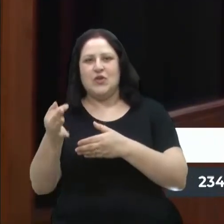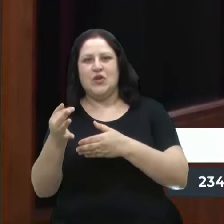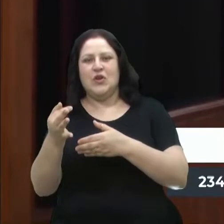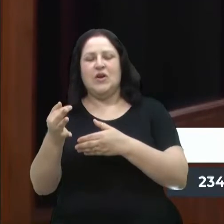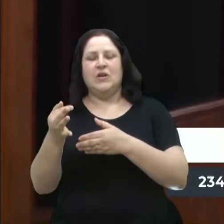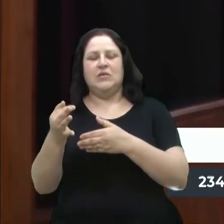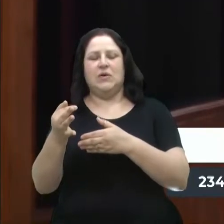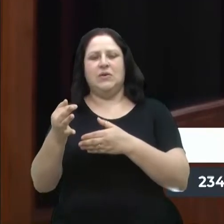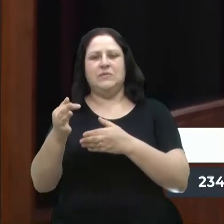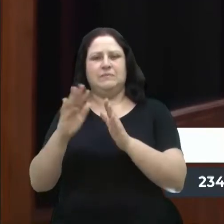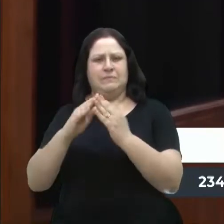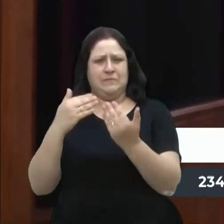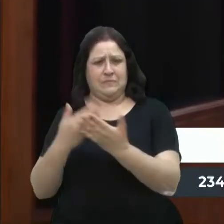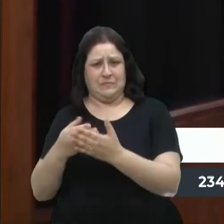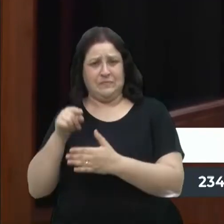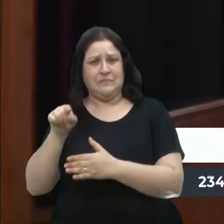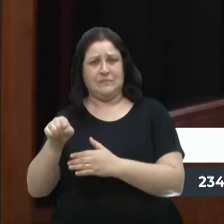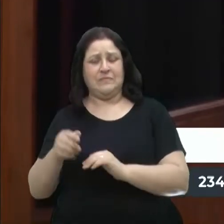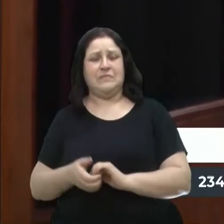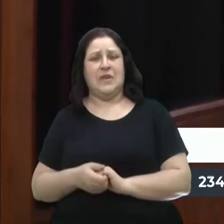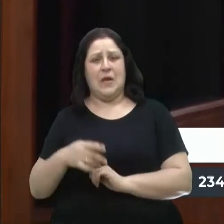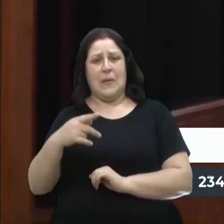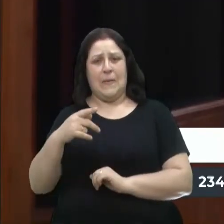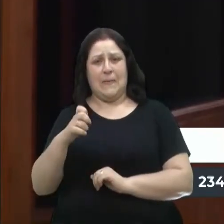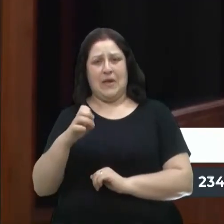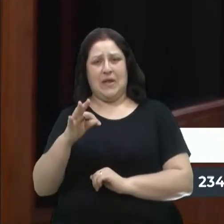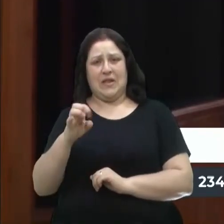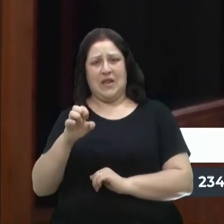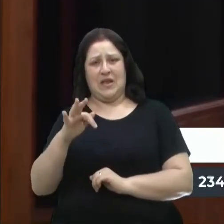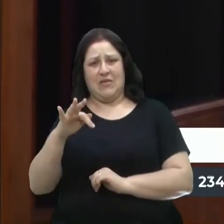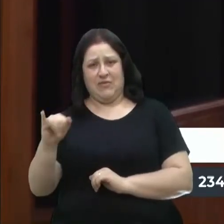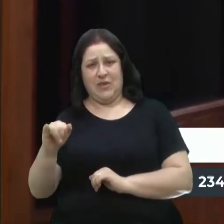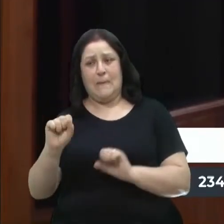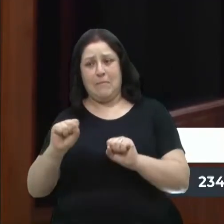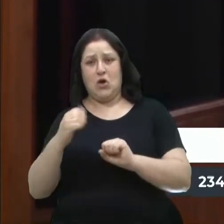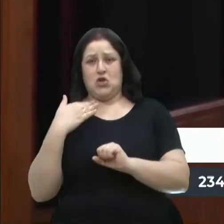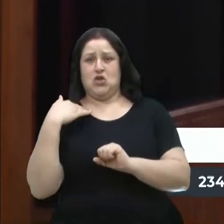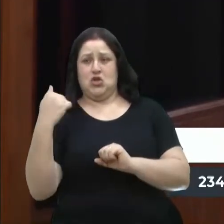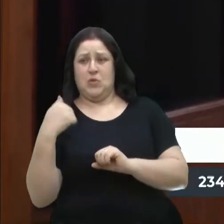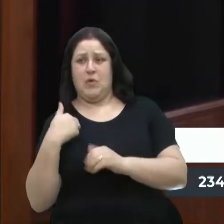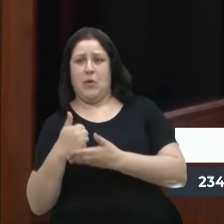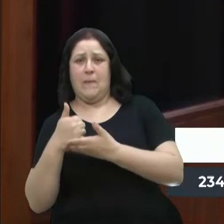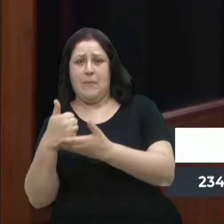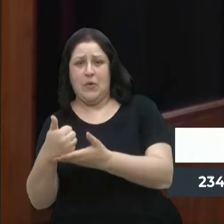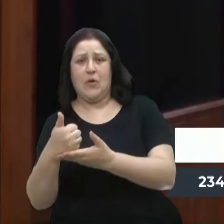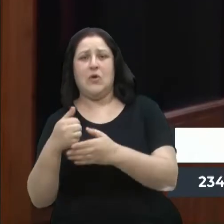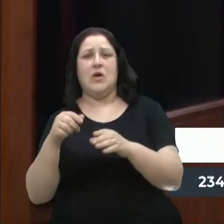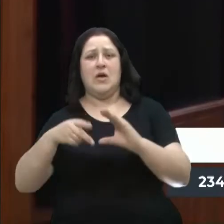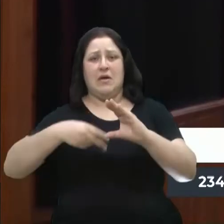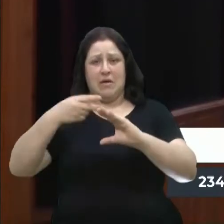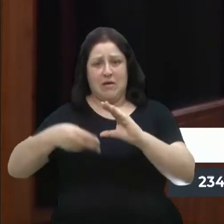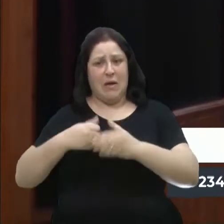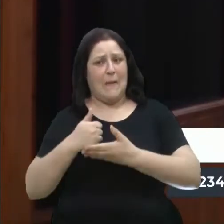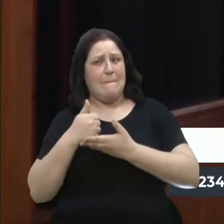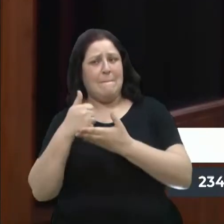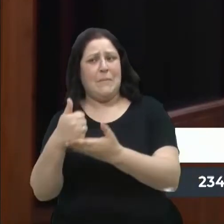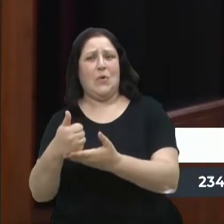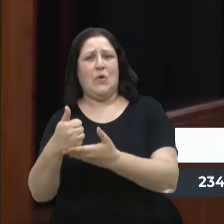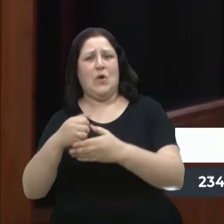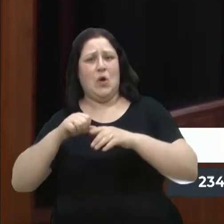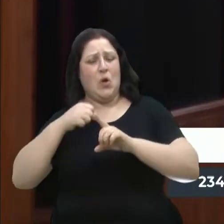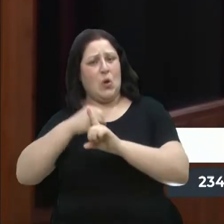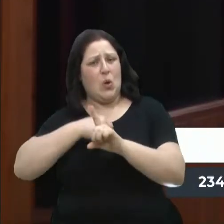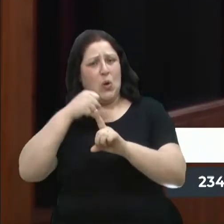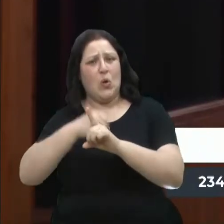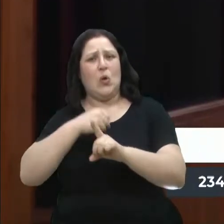contem com esse parlamentar com a Câmara Municipal de Caxias do Sul na luta pela educação pública e